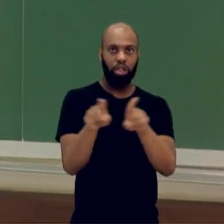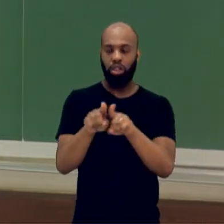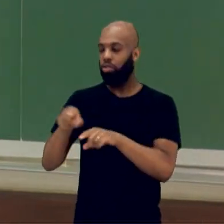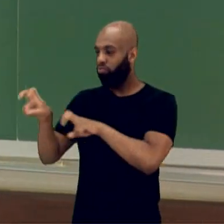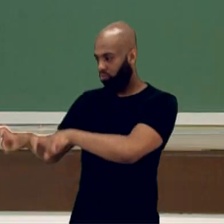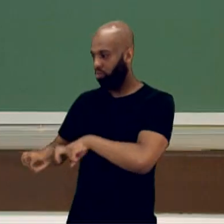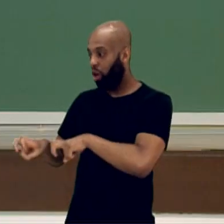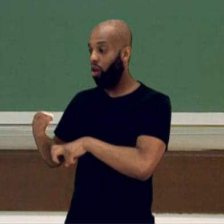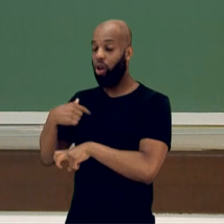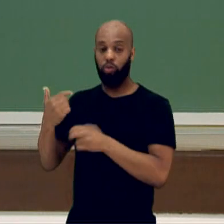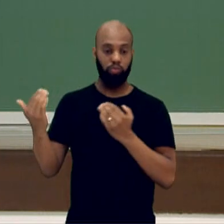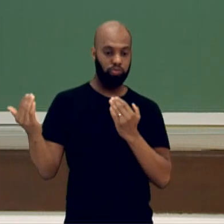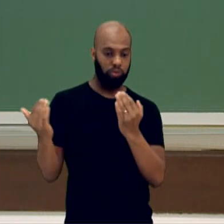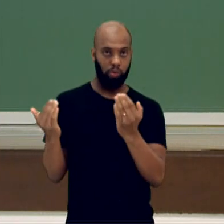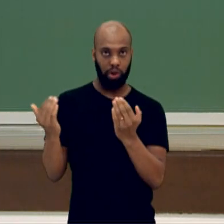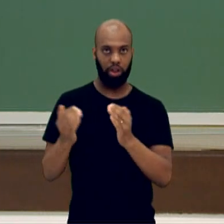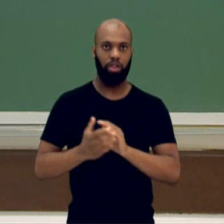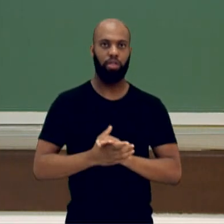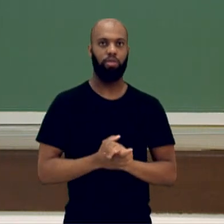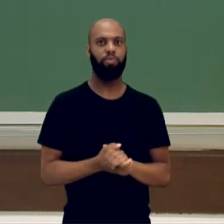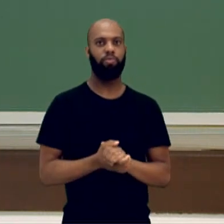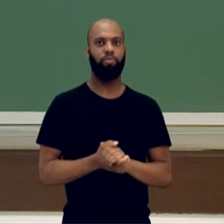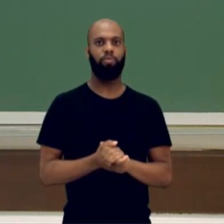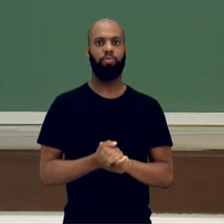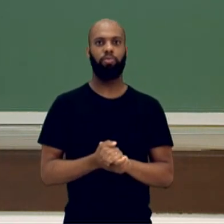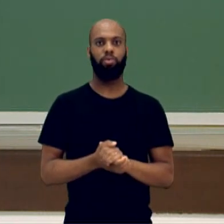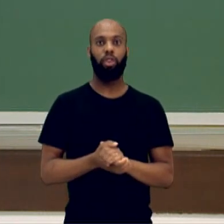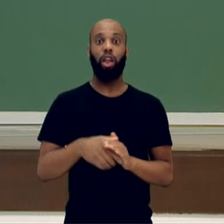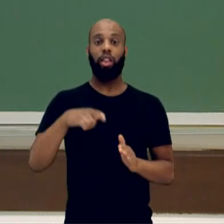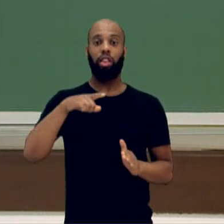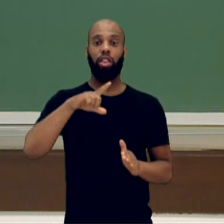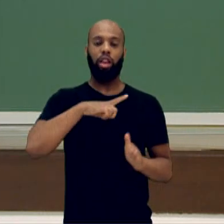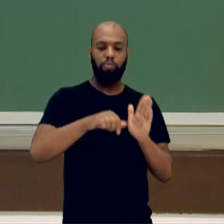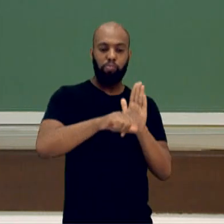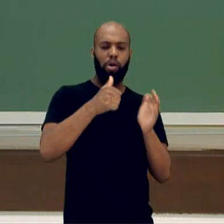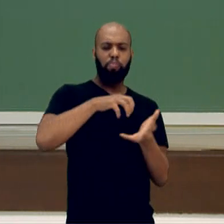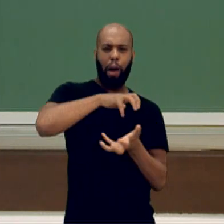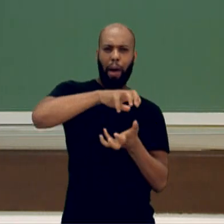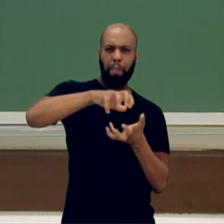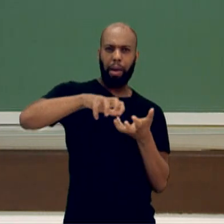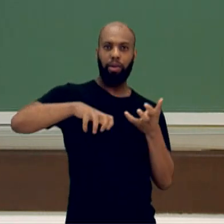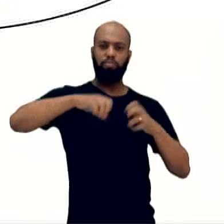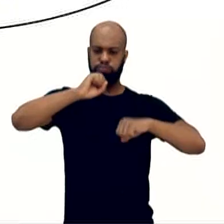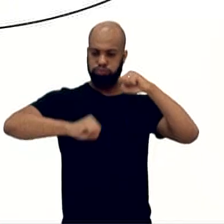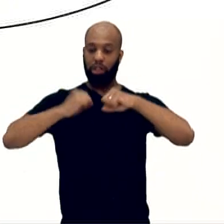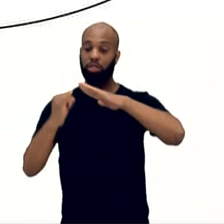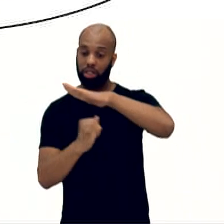na área rural. Com a primeira Revolução Industrial, por que a gente disse lá